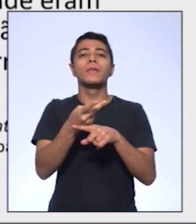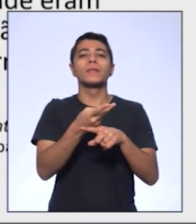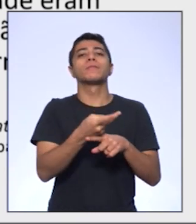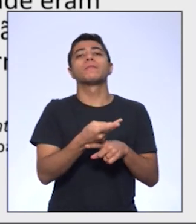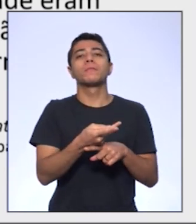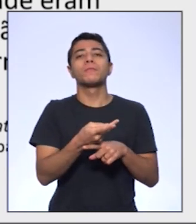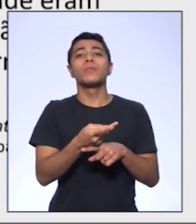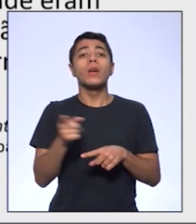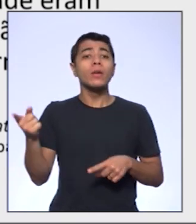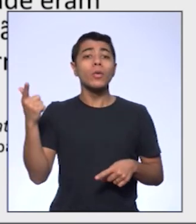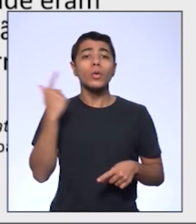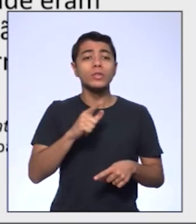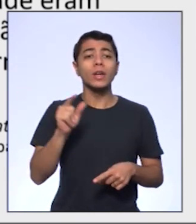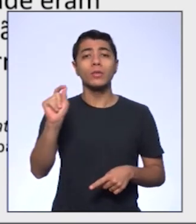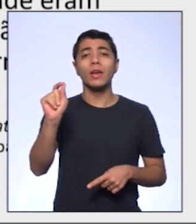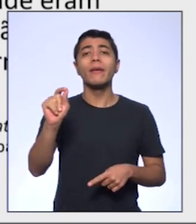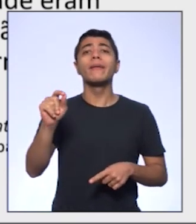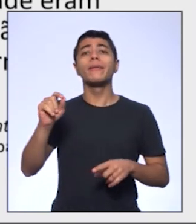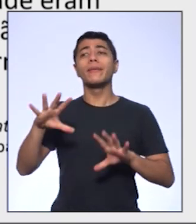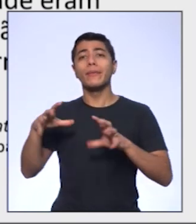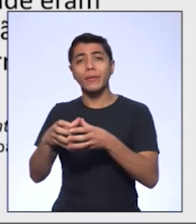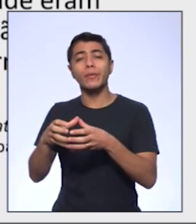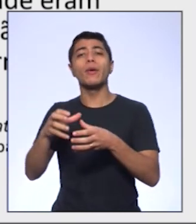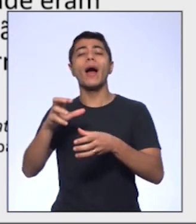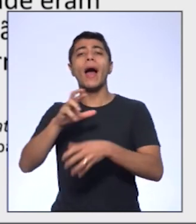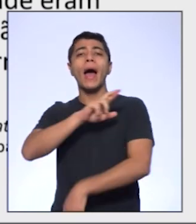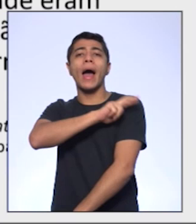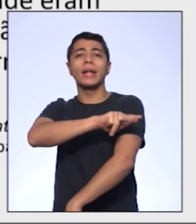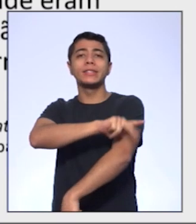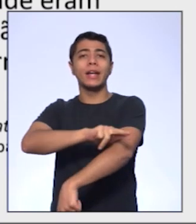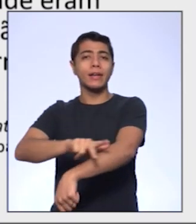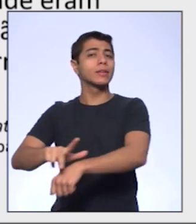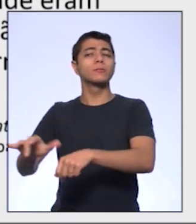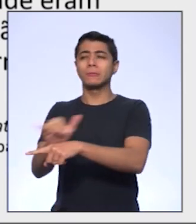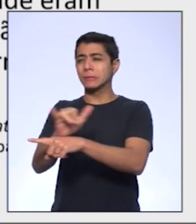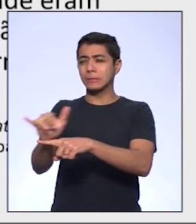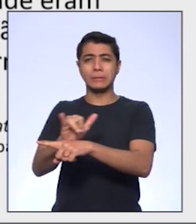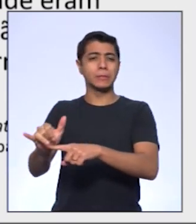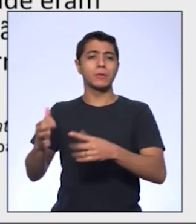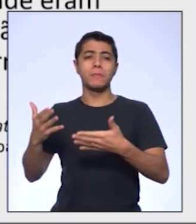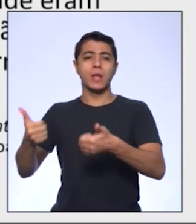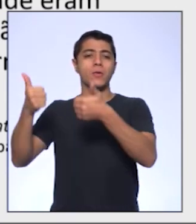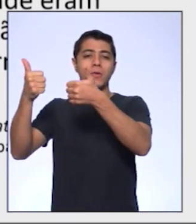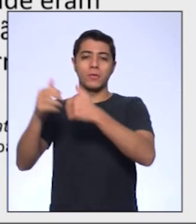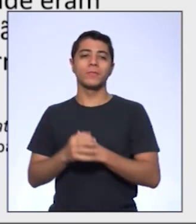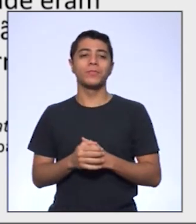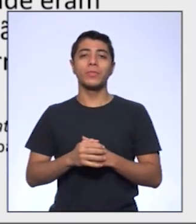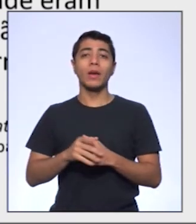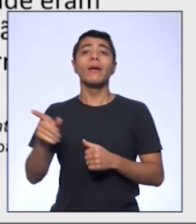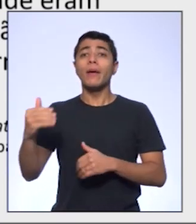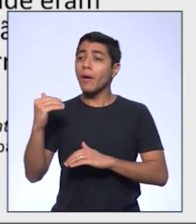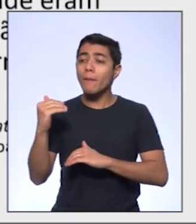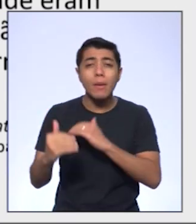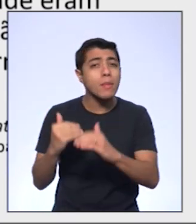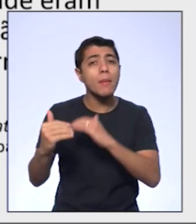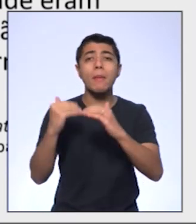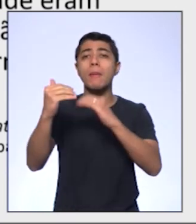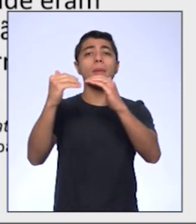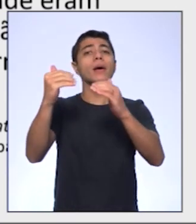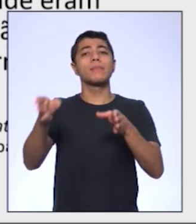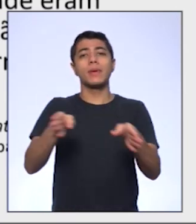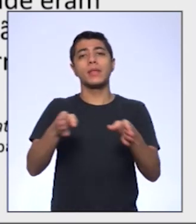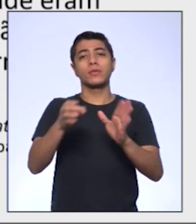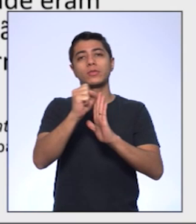suas dimensões. Esse crescimento prosseguiu durante todo o século XIII. As abadias da ordem de